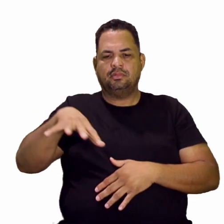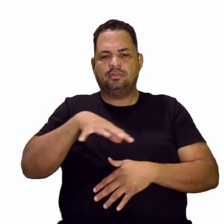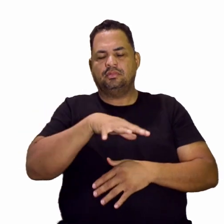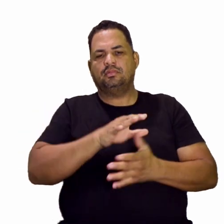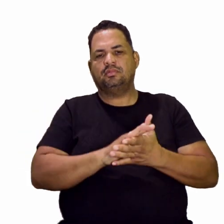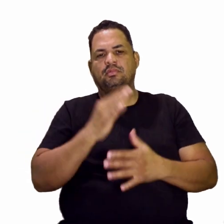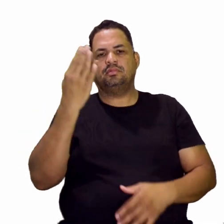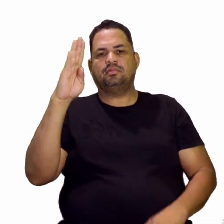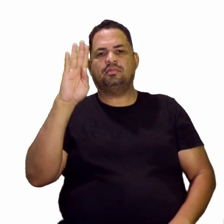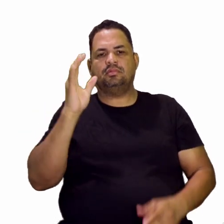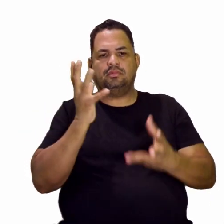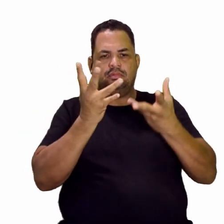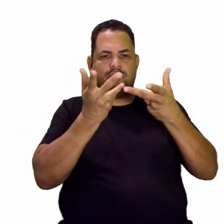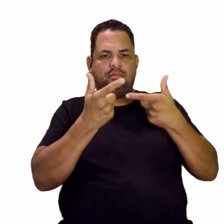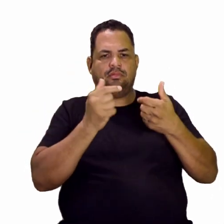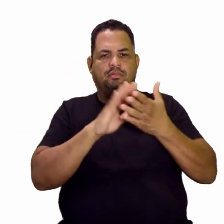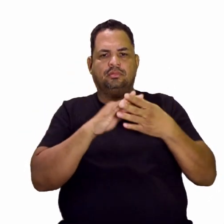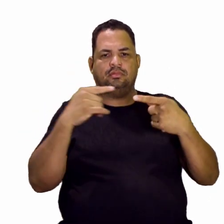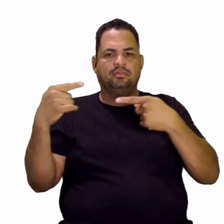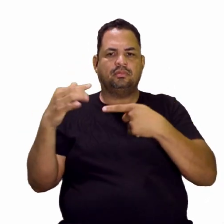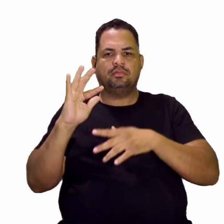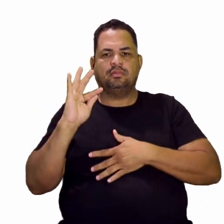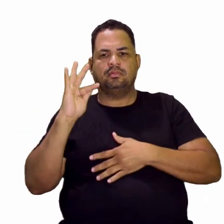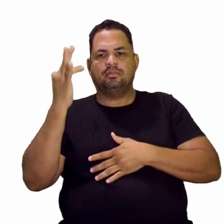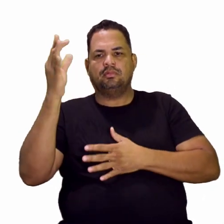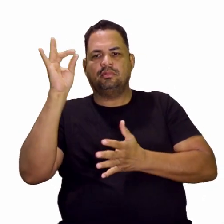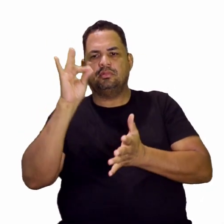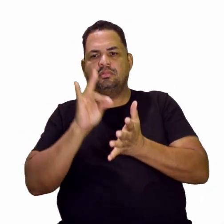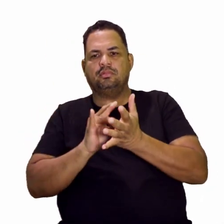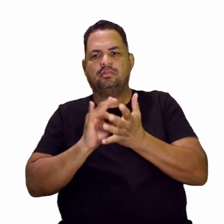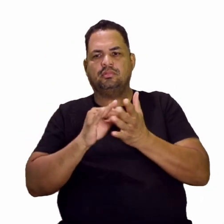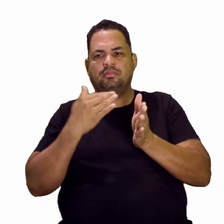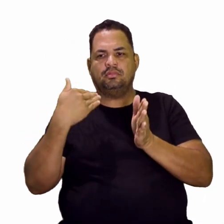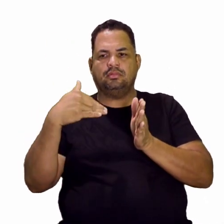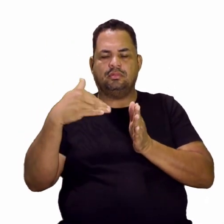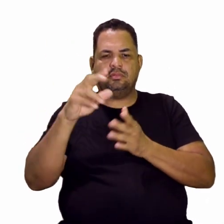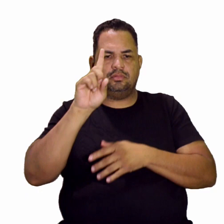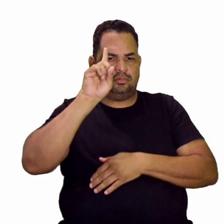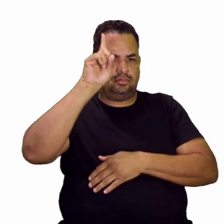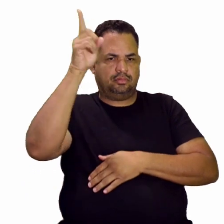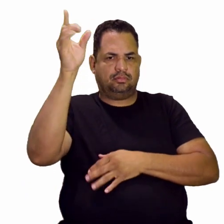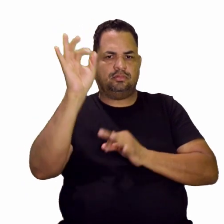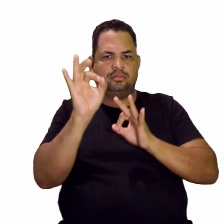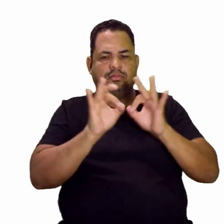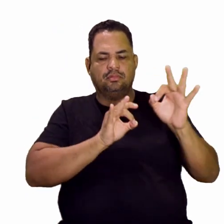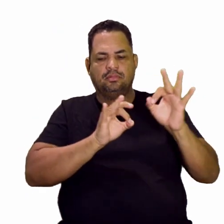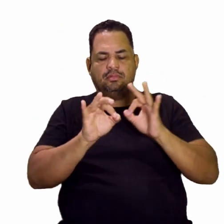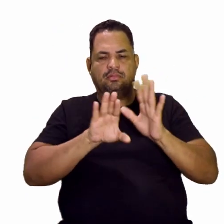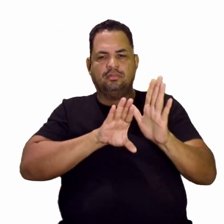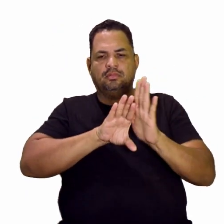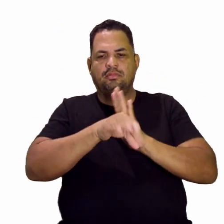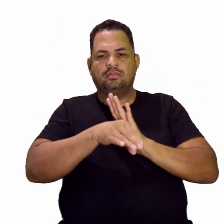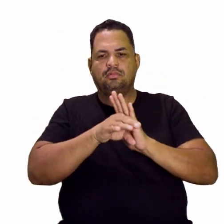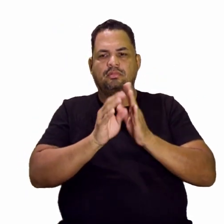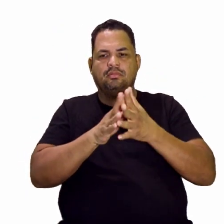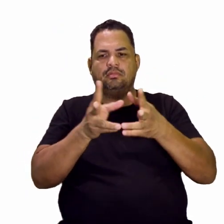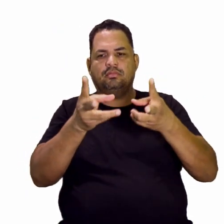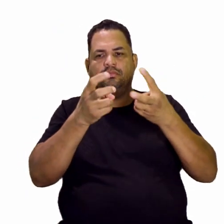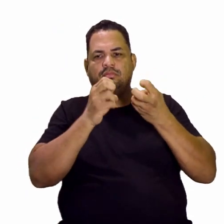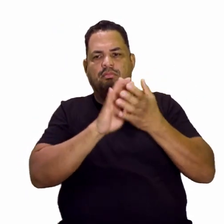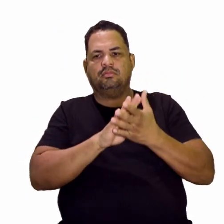biologia. Habilidades, relacionar fenômenos, fatos, processos e ideias, elaborando